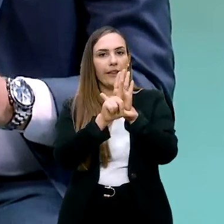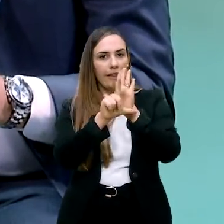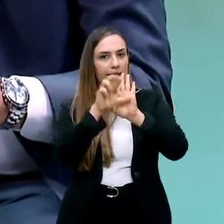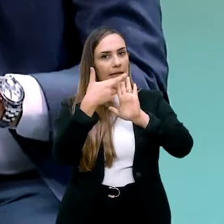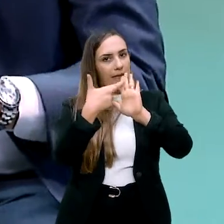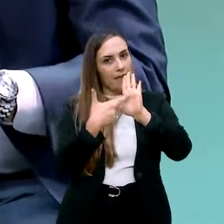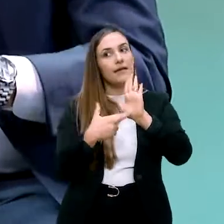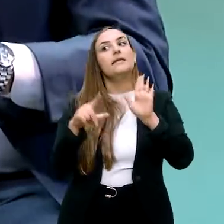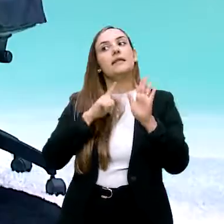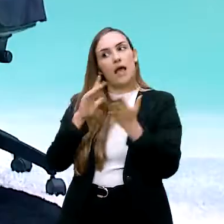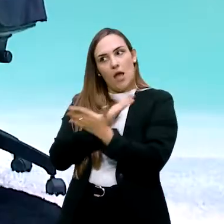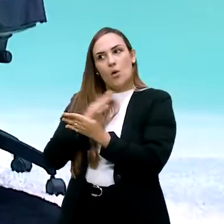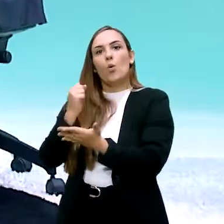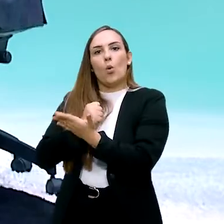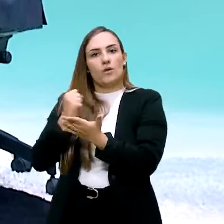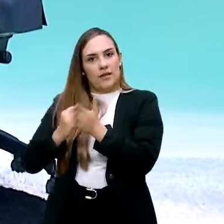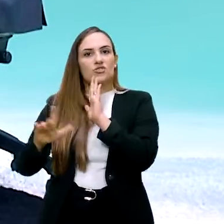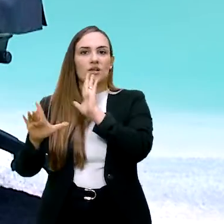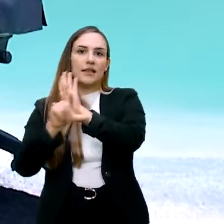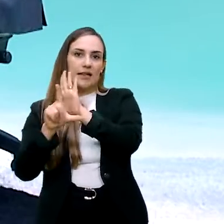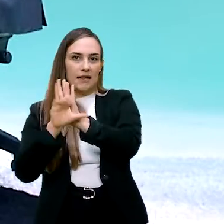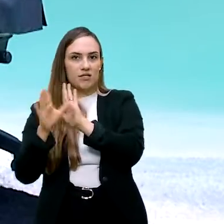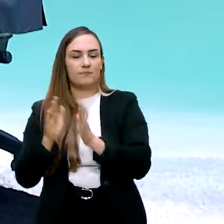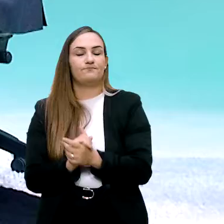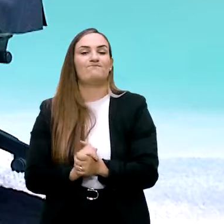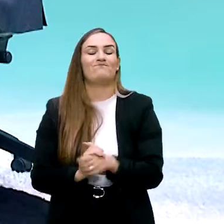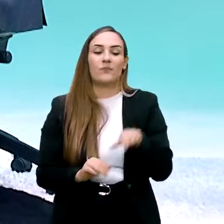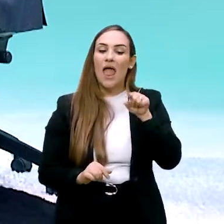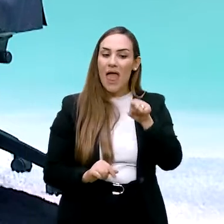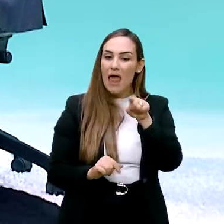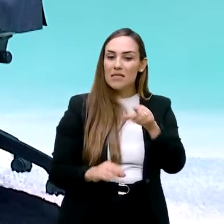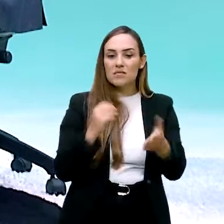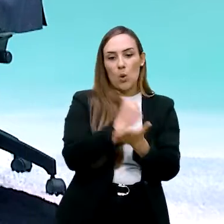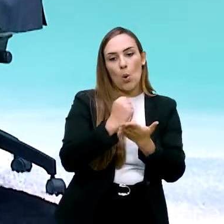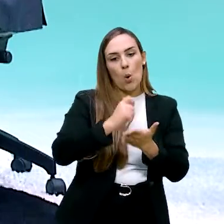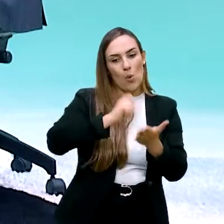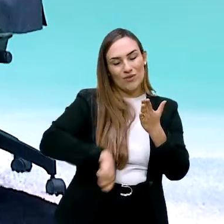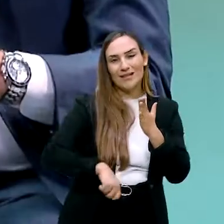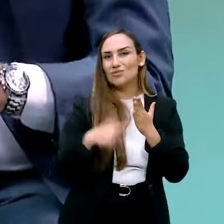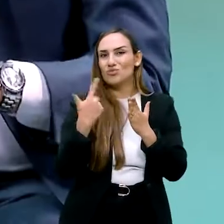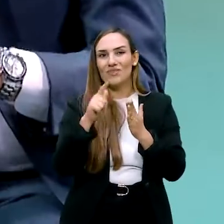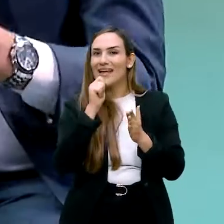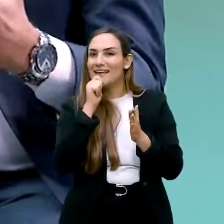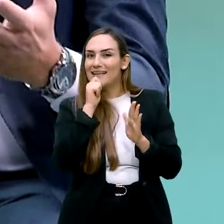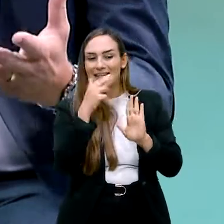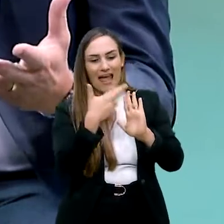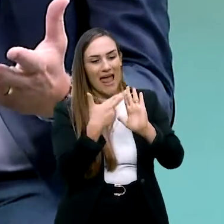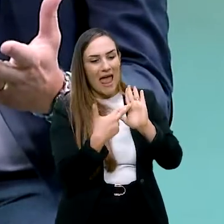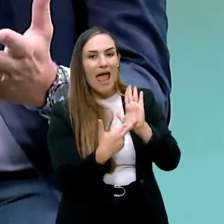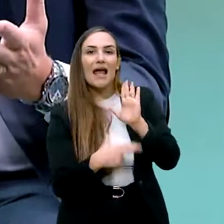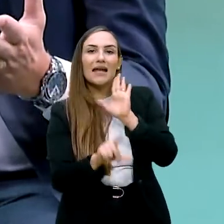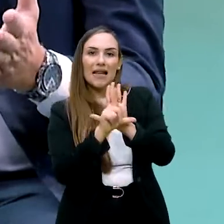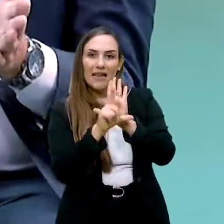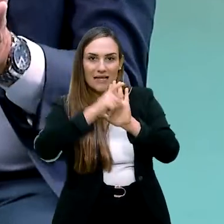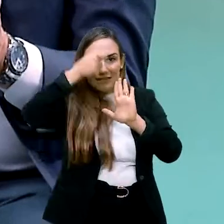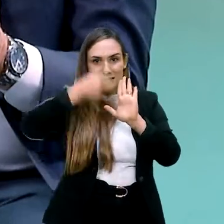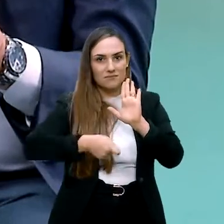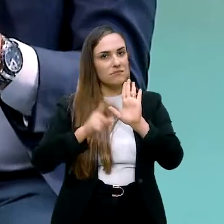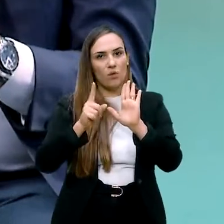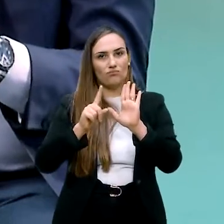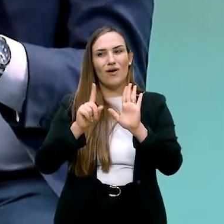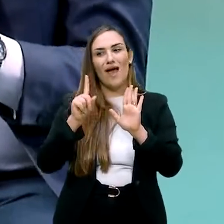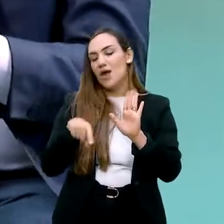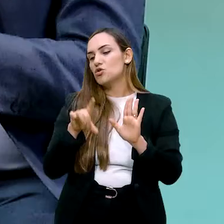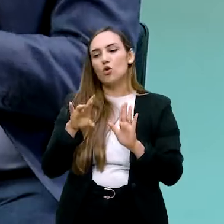contratos regulamentados. Os não regulamentados são contratos em que a pactuação dos limites de assistência foram